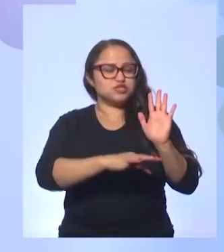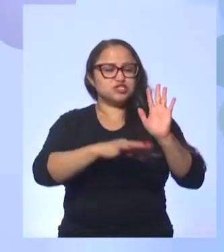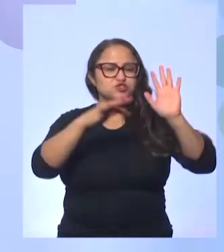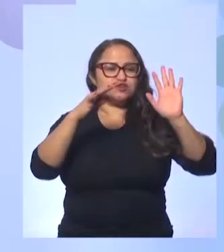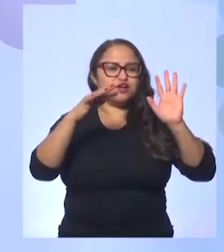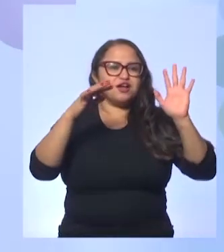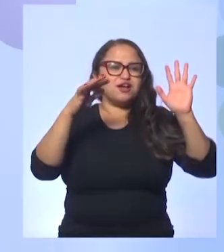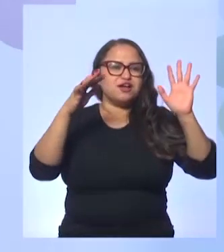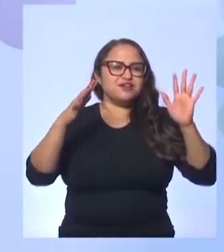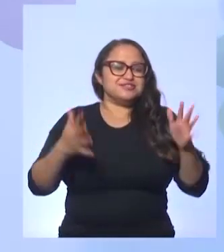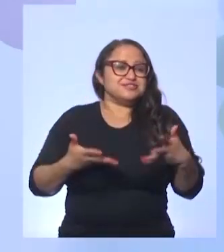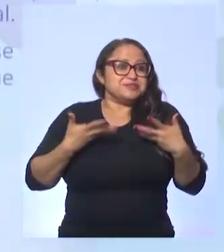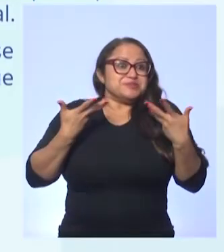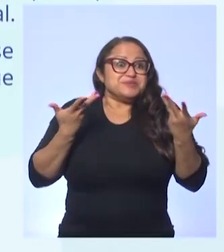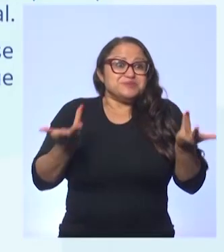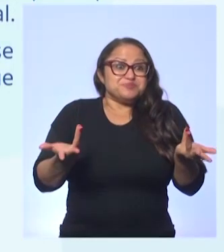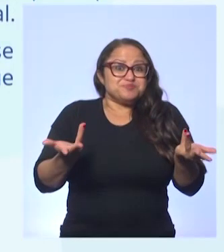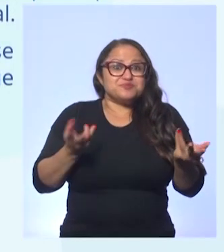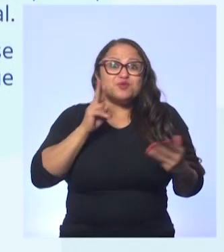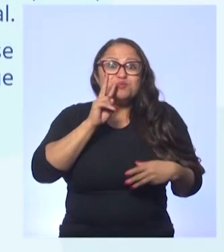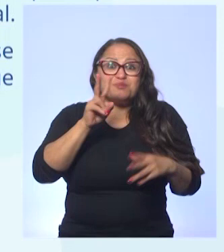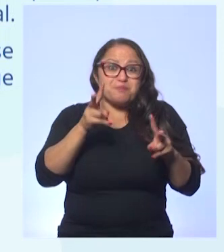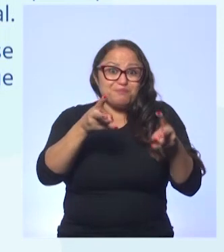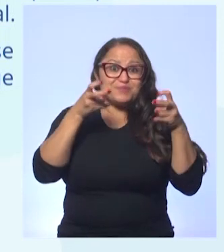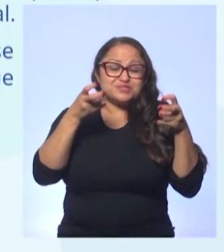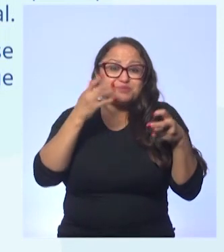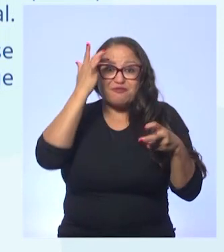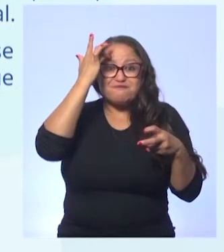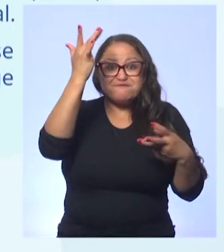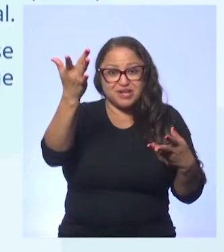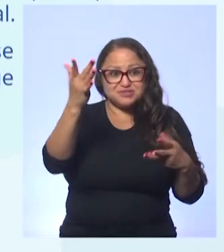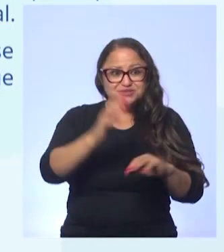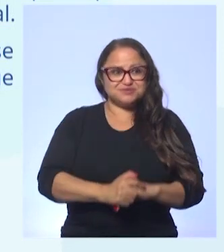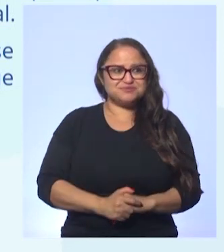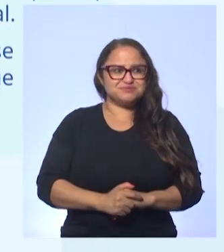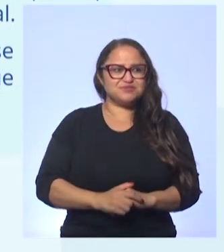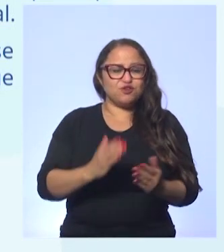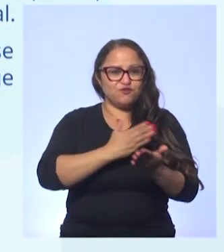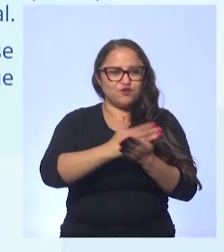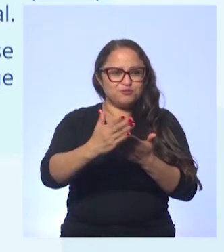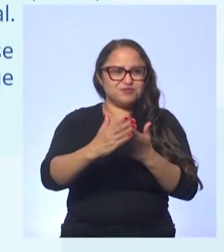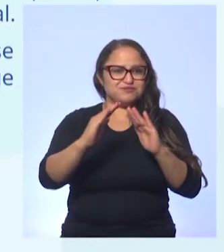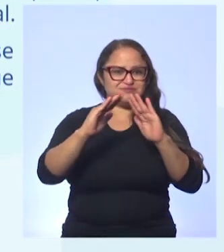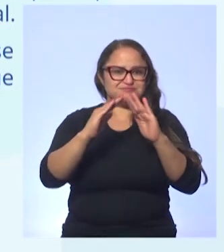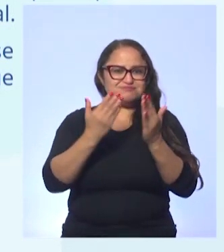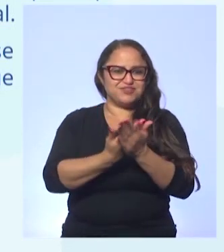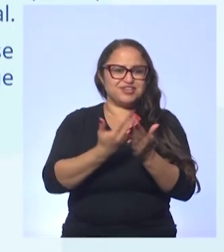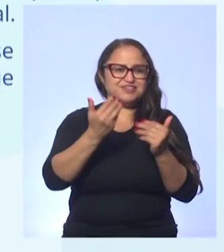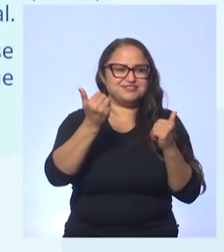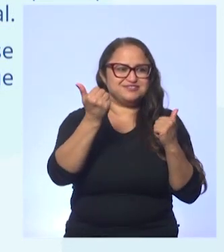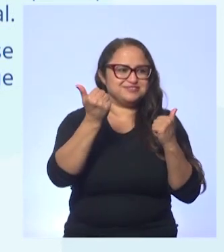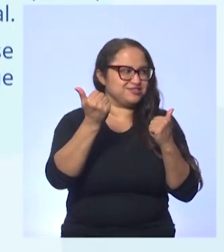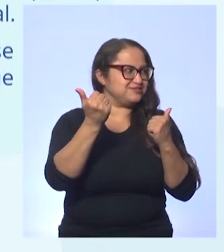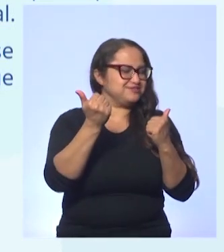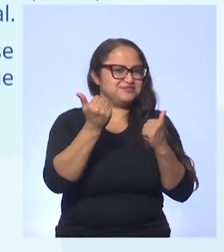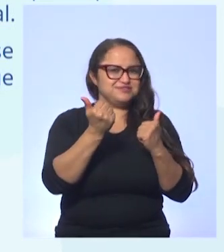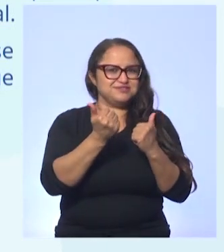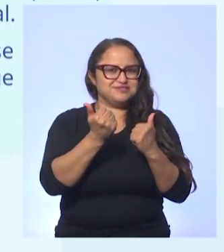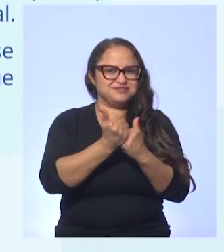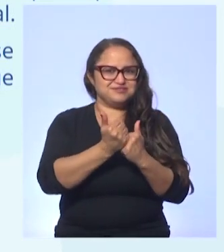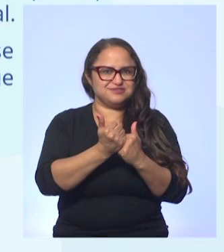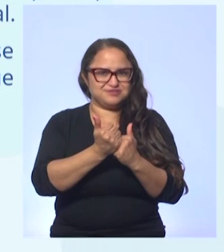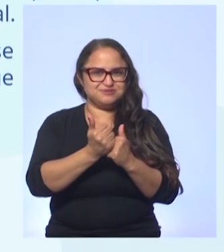consiga perceber com facilidade o que ele está querendo dizer. Então, vamos lá. Eu vou começar já de adolescentes, que está aqui no cantinho.